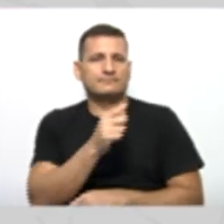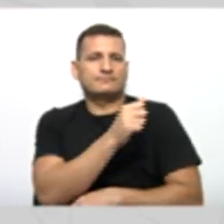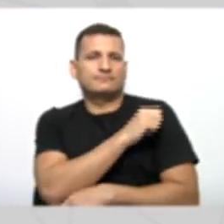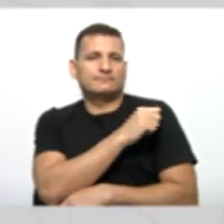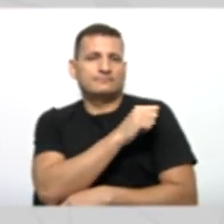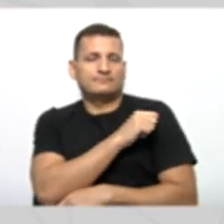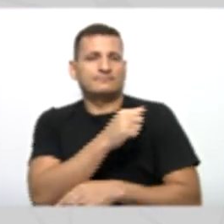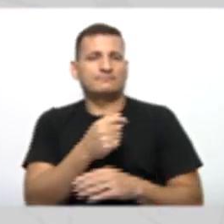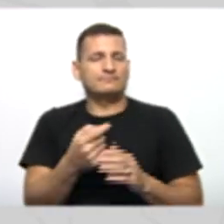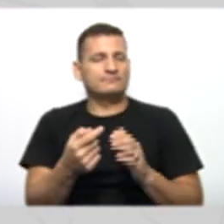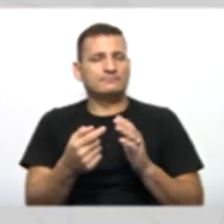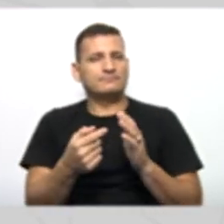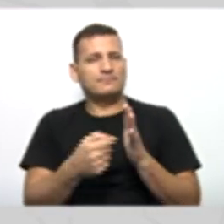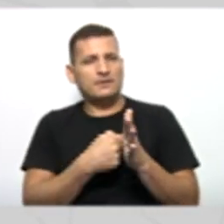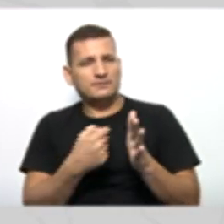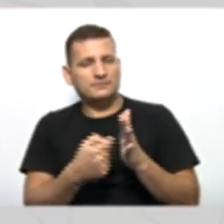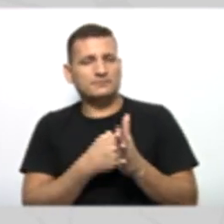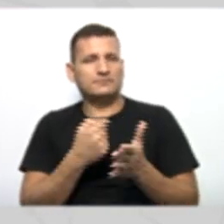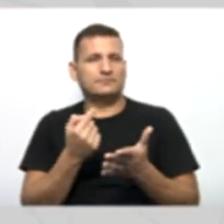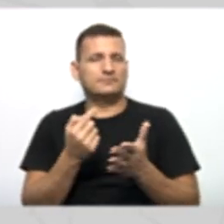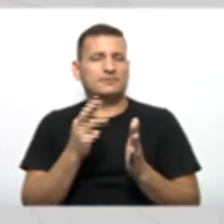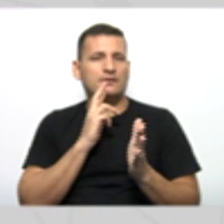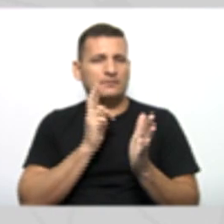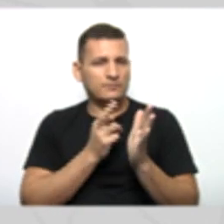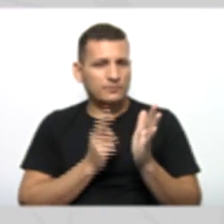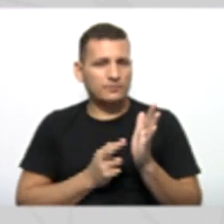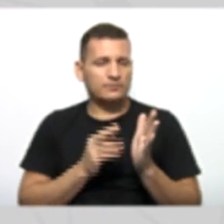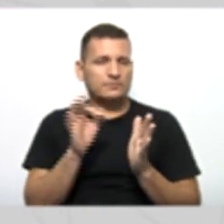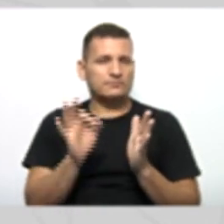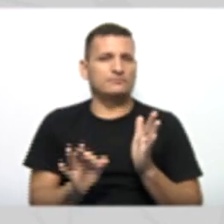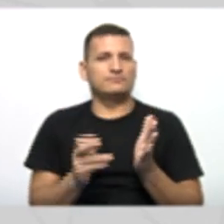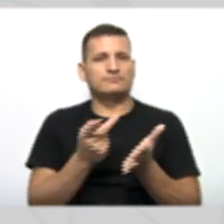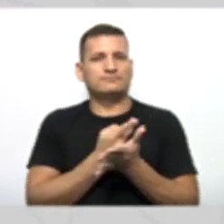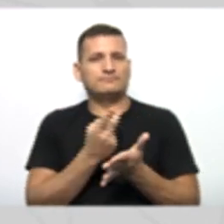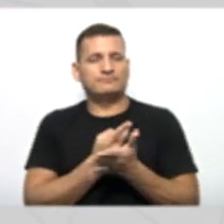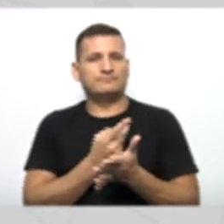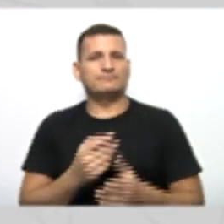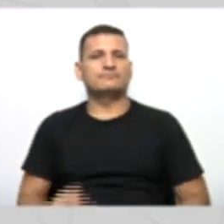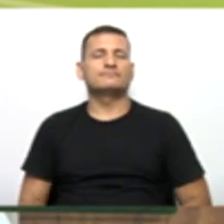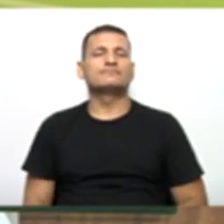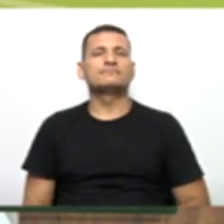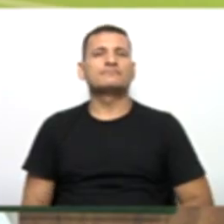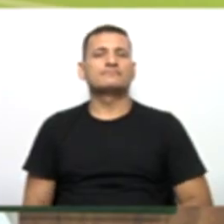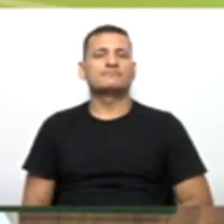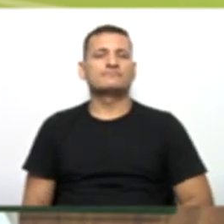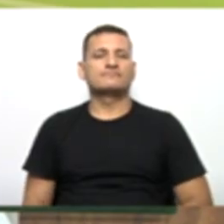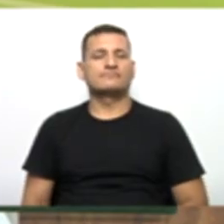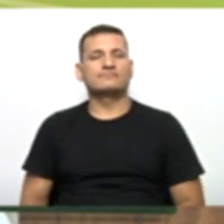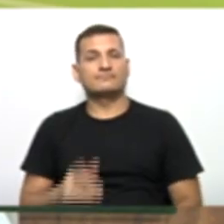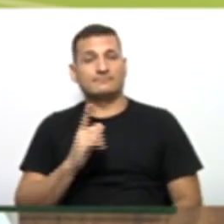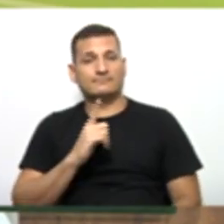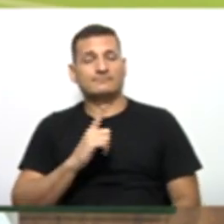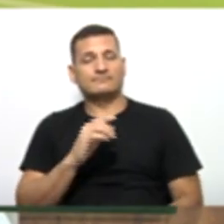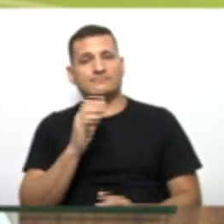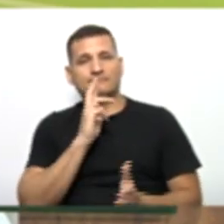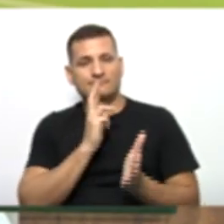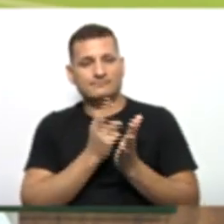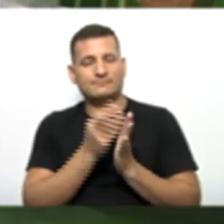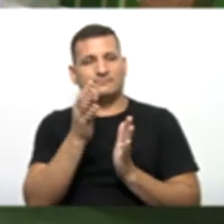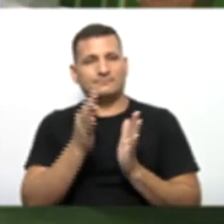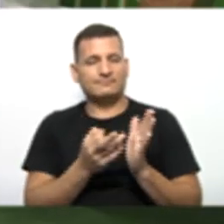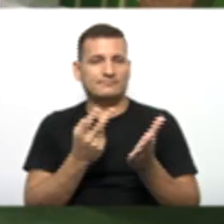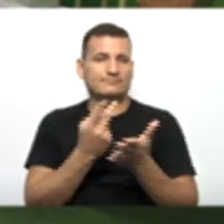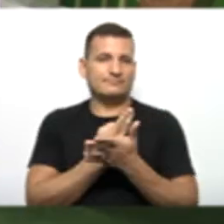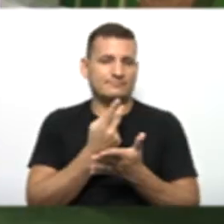se saindo? Teve muita resposta correta, errada? Teve resposta correta e errada também, né? Olha